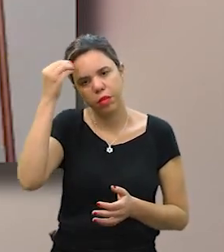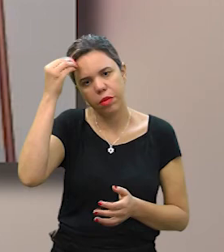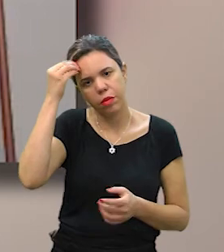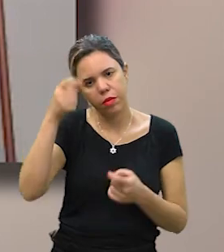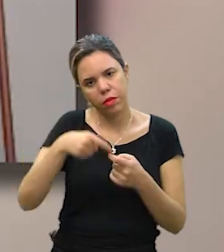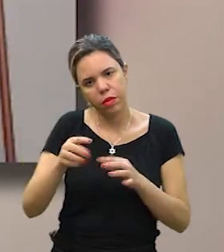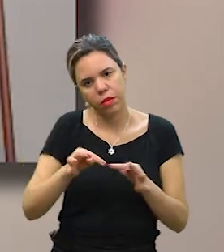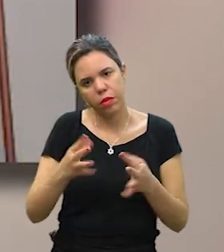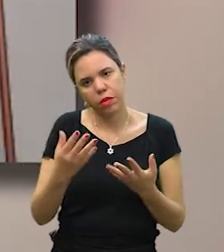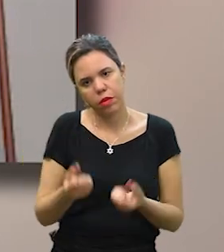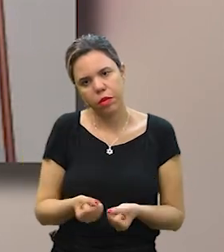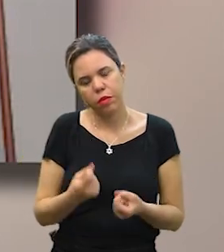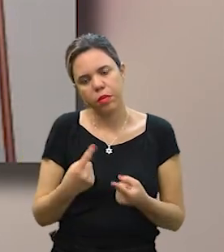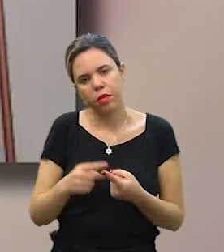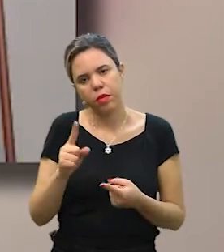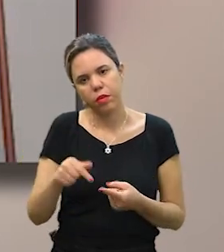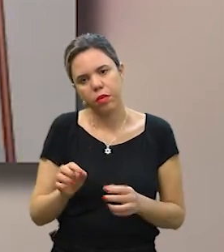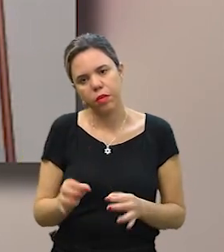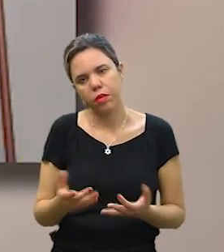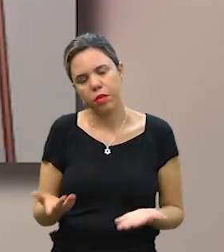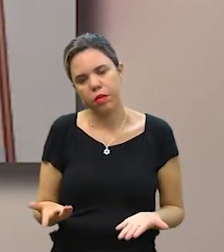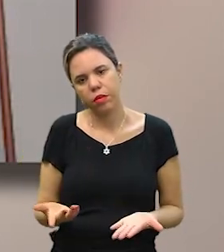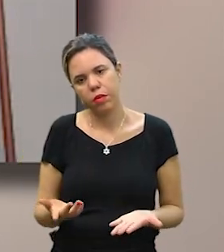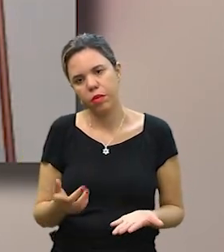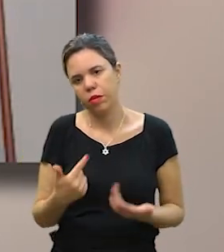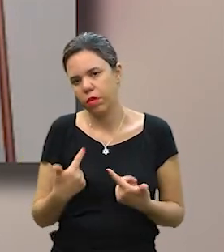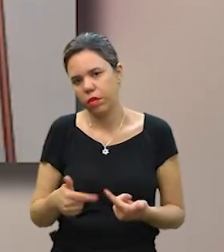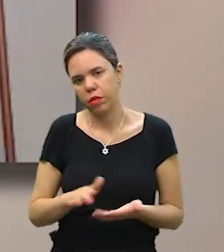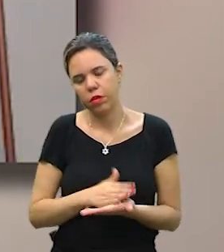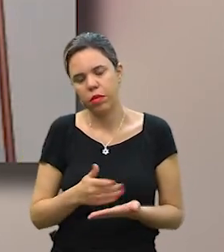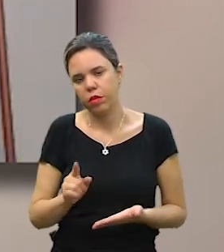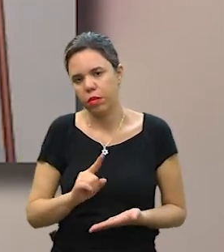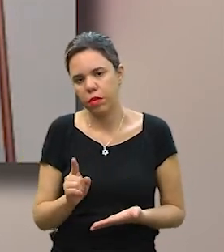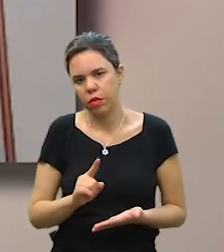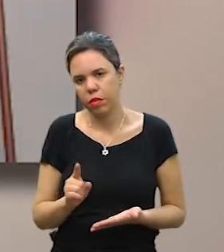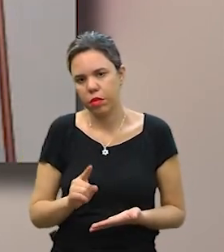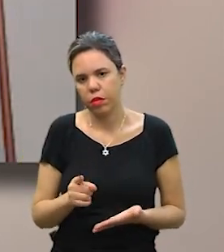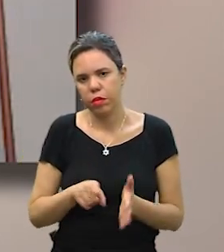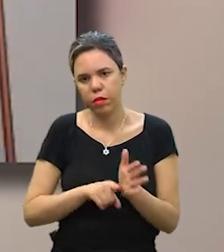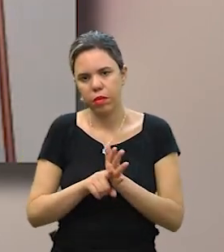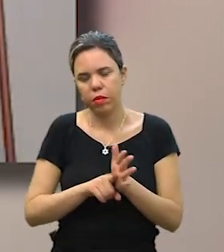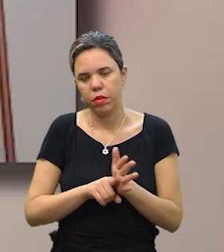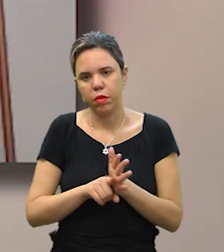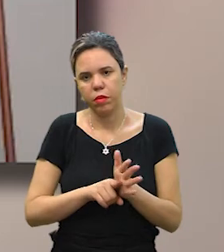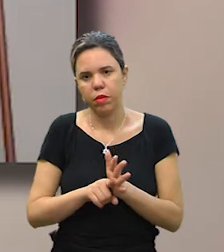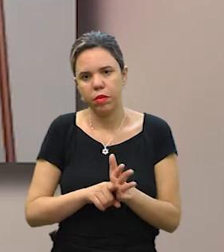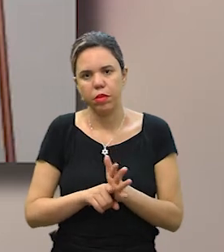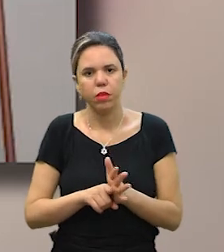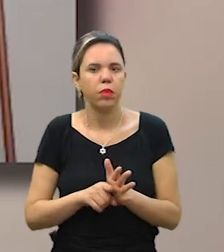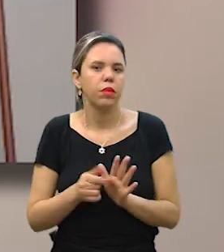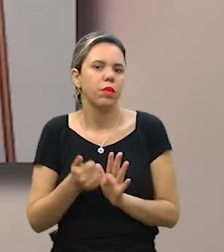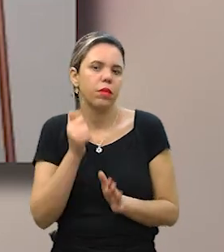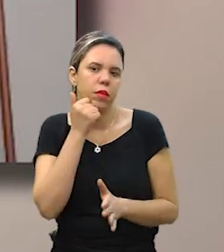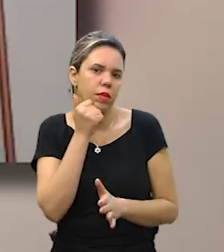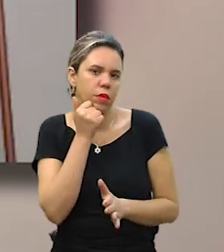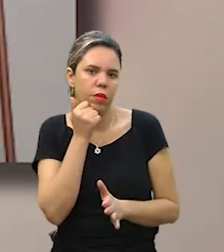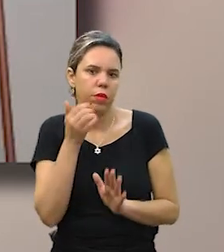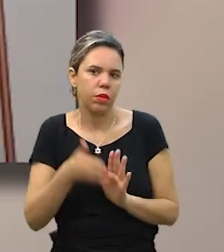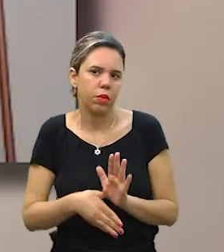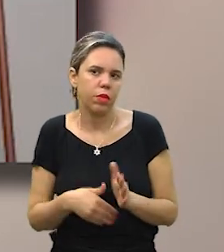culpa no pediatra, a gente assume, porque é o correto, a gente não está sendo chato. Isso são estudos, né, científicos,